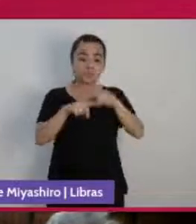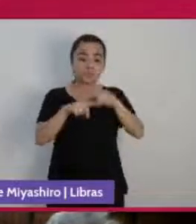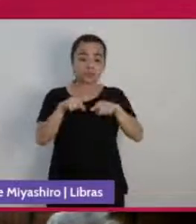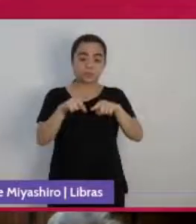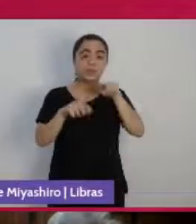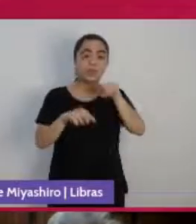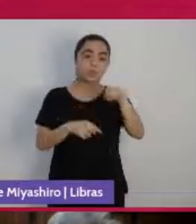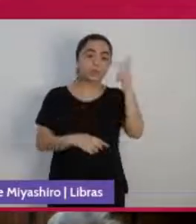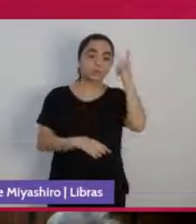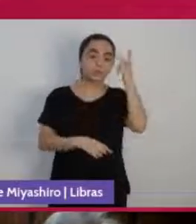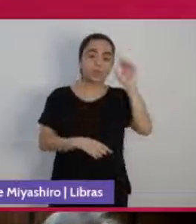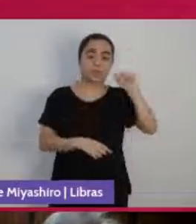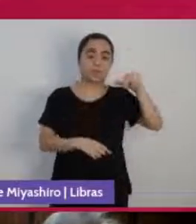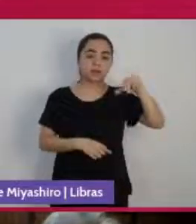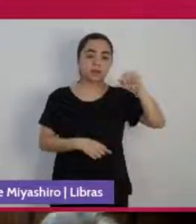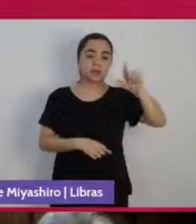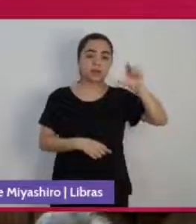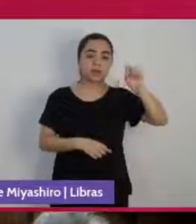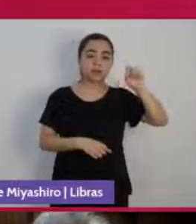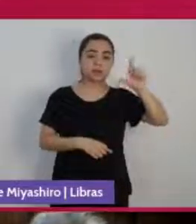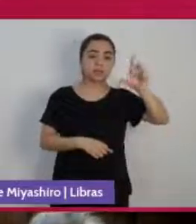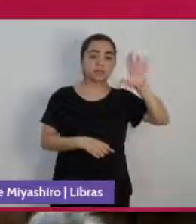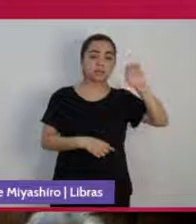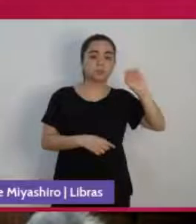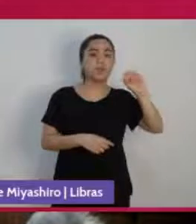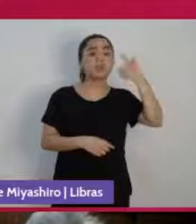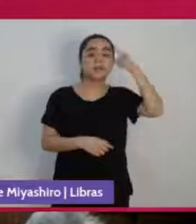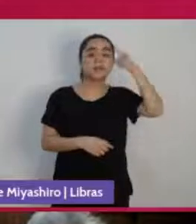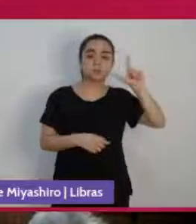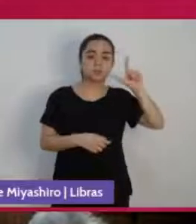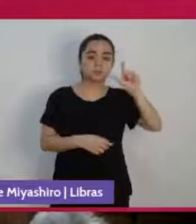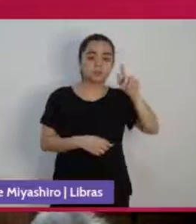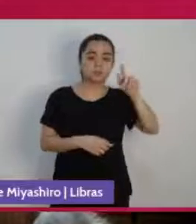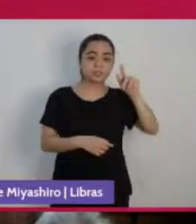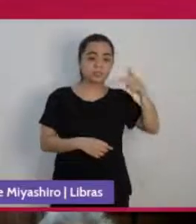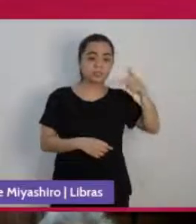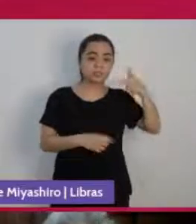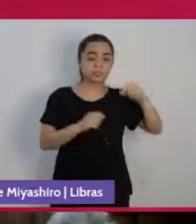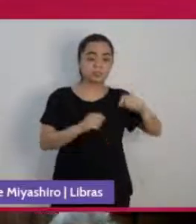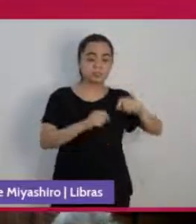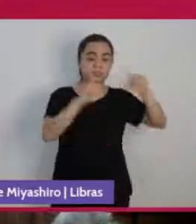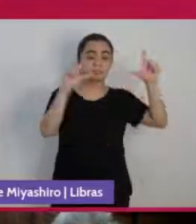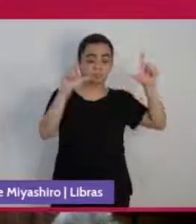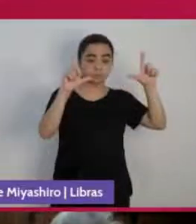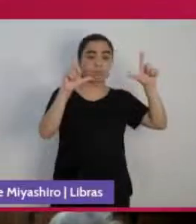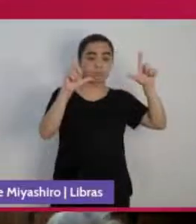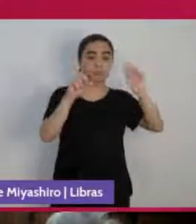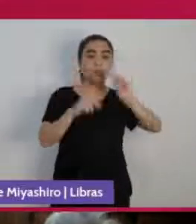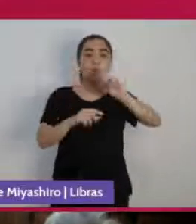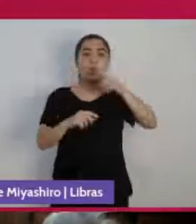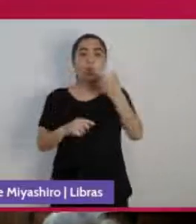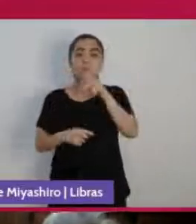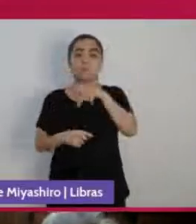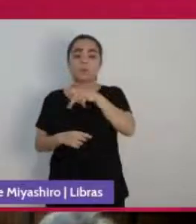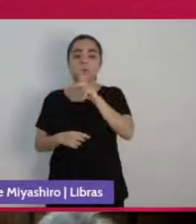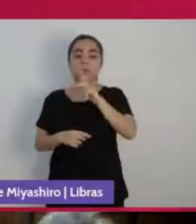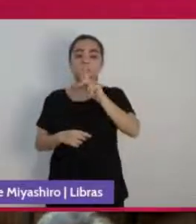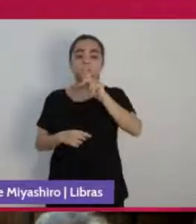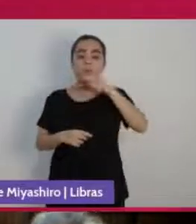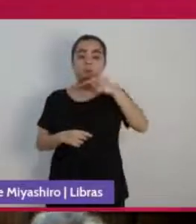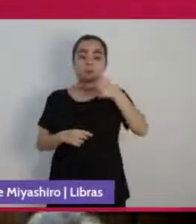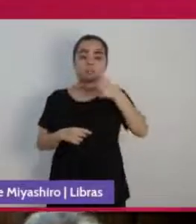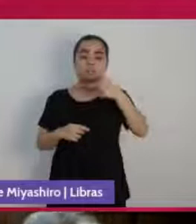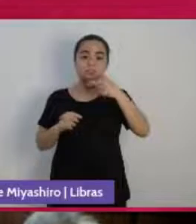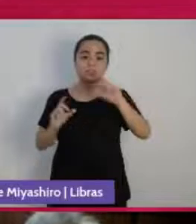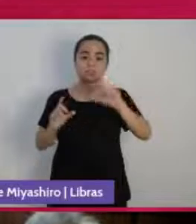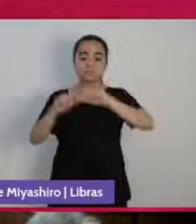convencional que eu consigo colocar cassete com filme, vou fazer imagem analógica, ou cassete com placa de plate, que eu vou